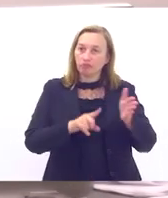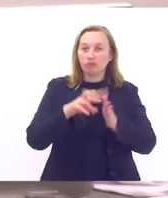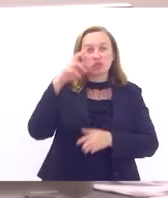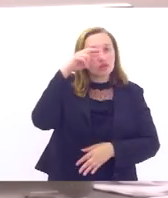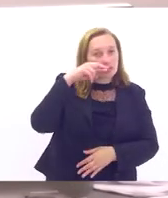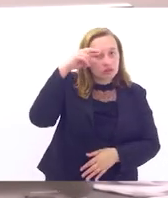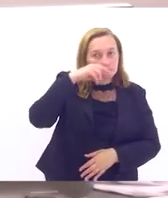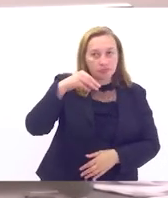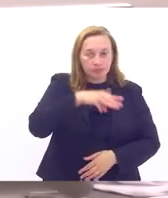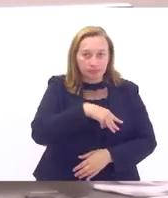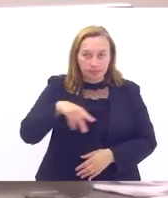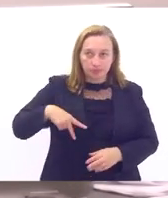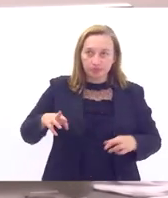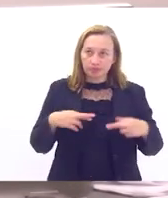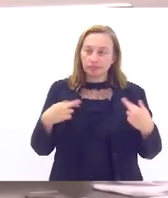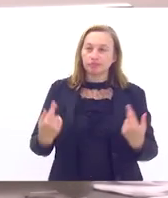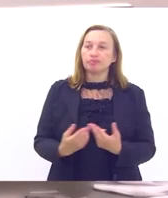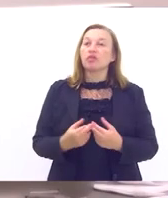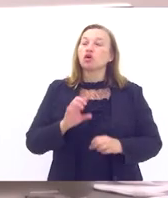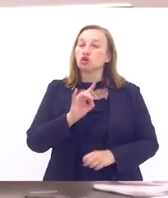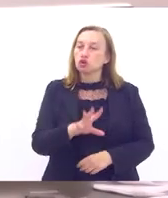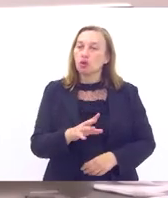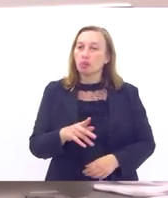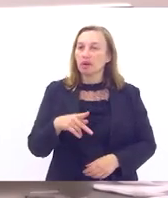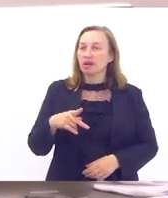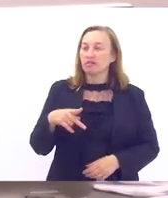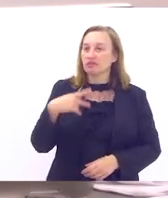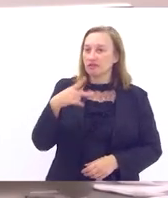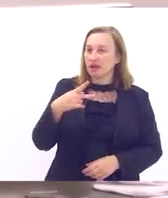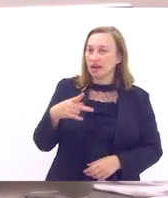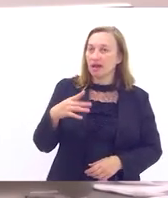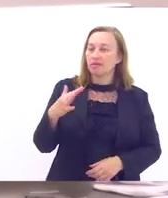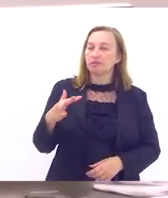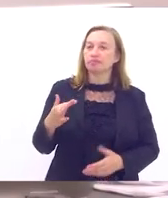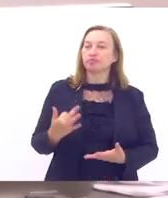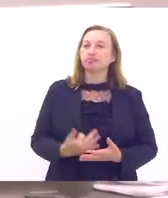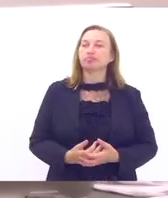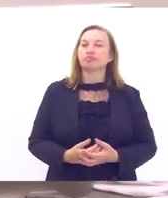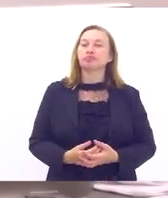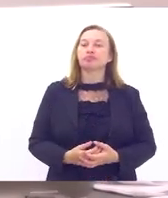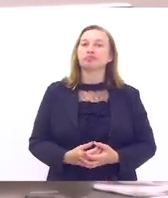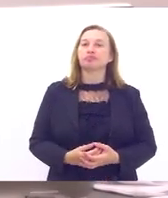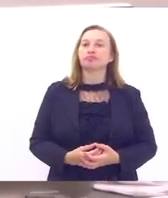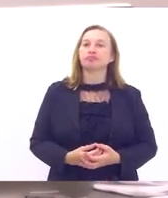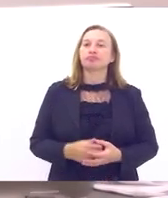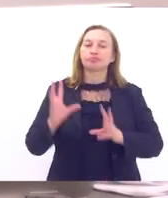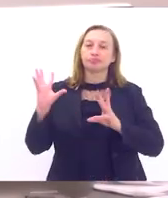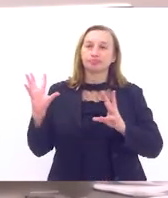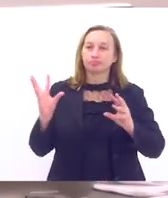Ministério Público reuniu. Né? Mas só para dar um breve retrato disso que eu falei, né?